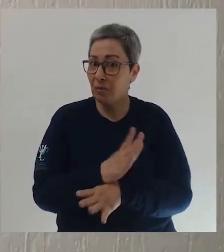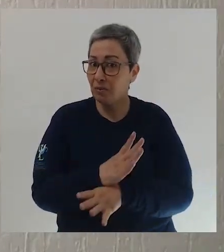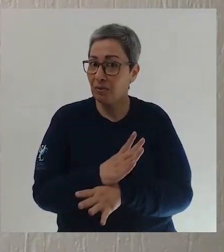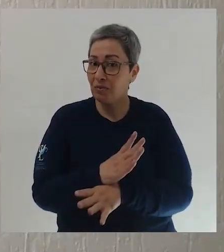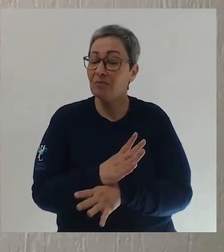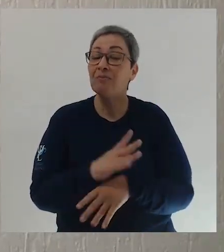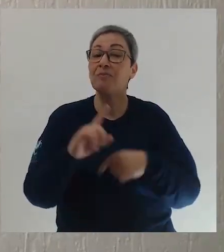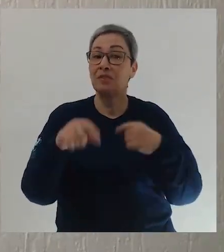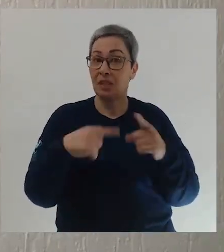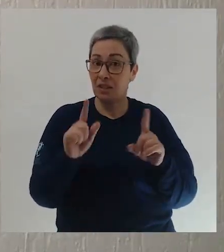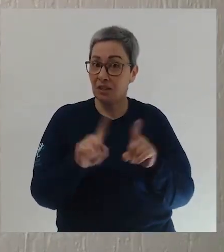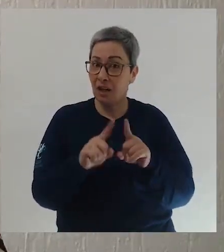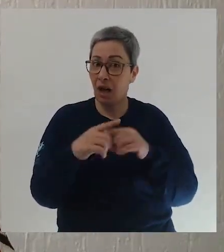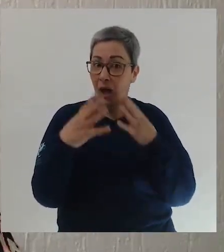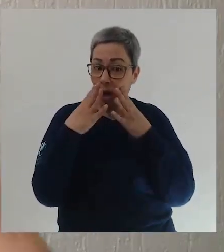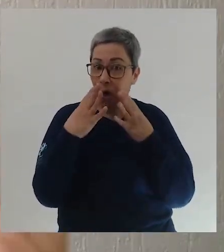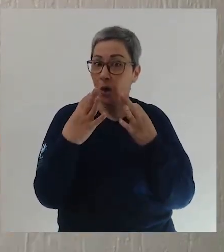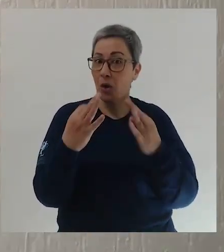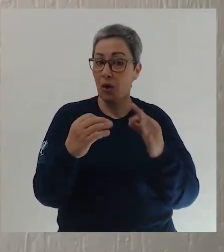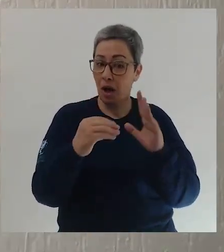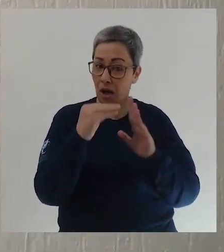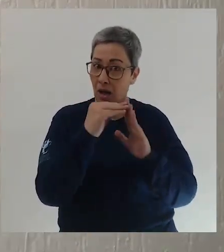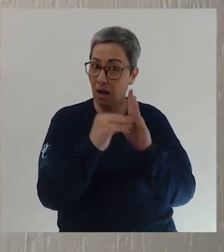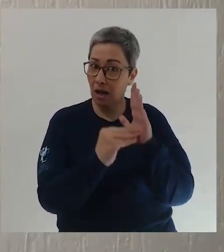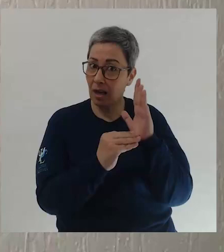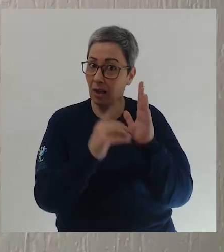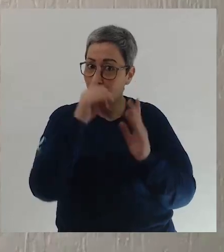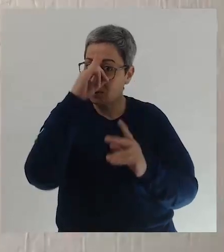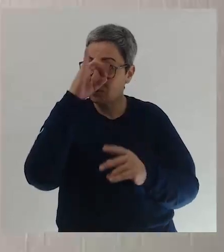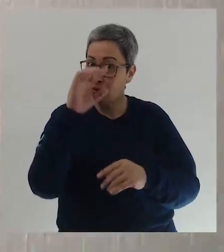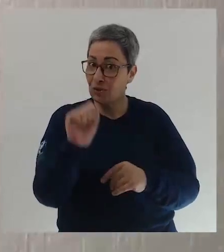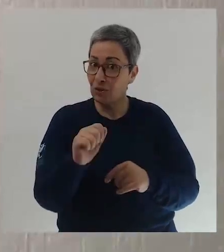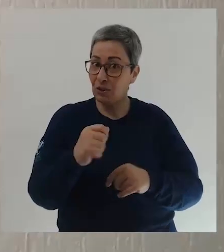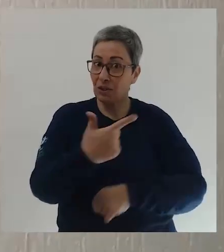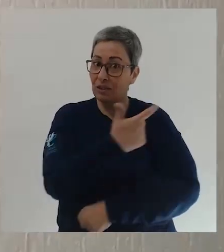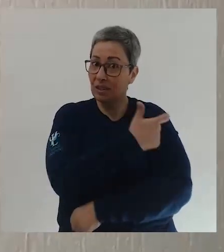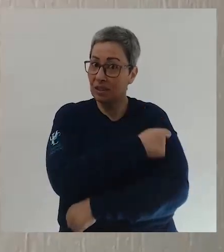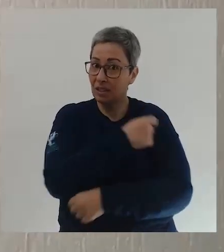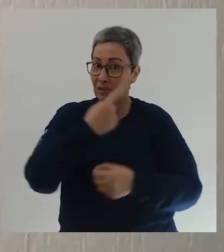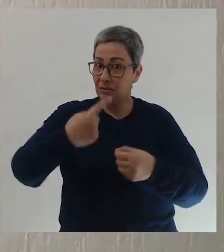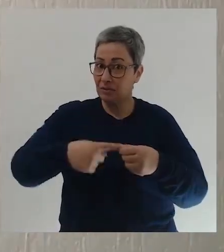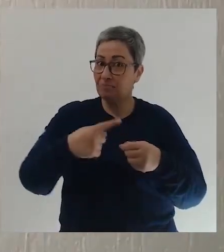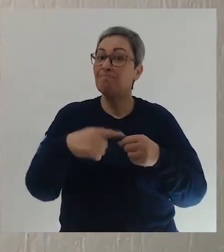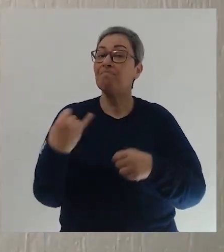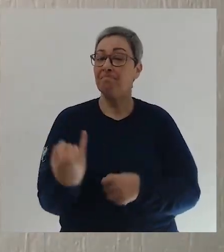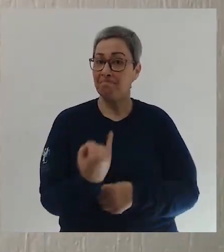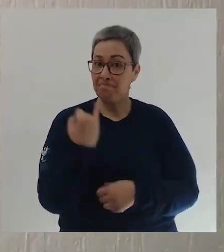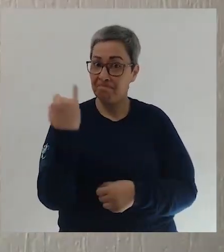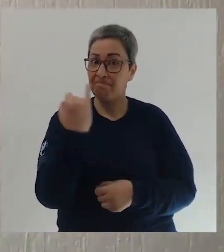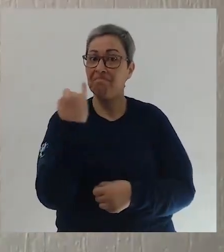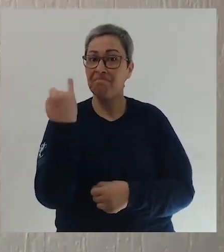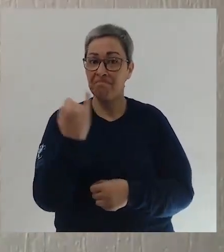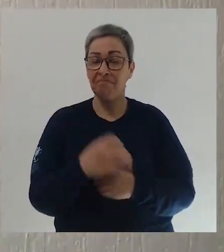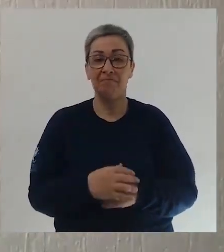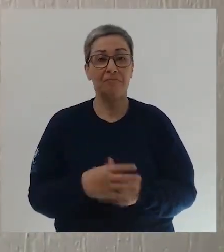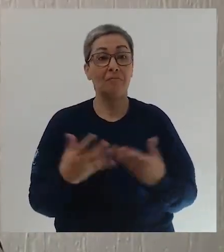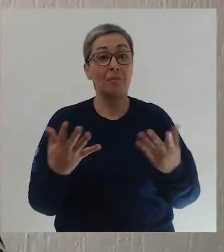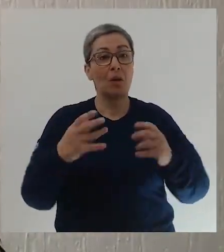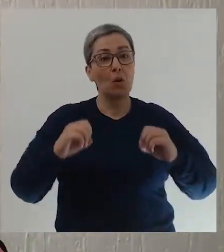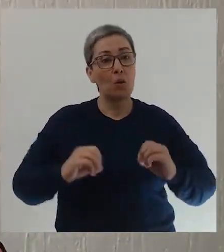se vacinaram? Estão atentos ao calendário de vacinação aqui da nossa cidade? Isso é bem importante,